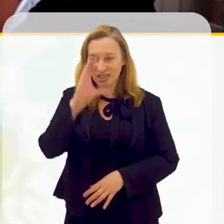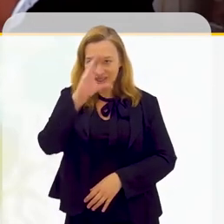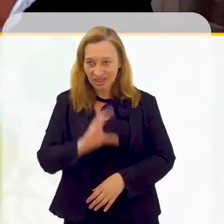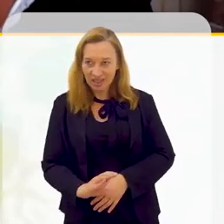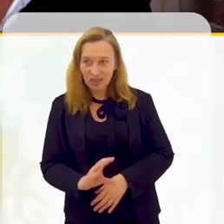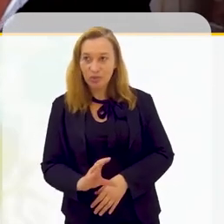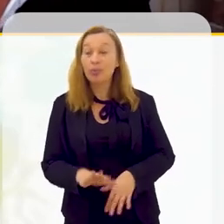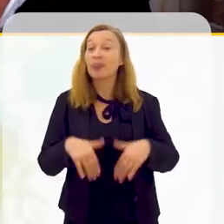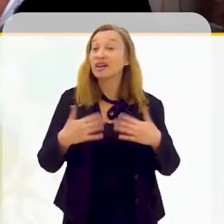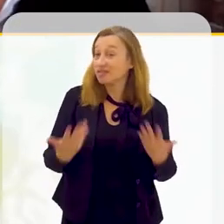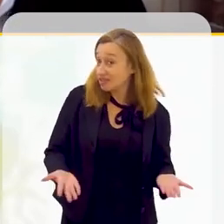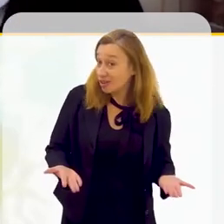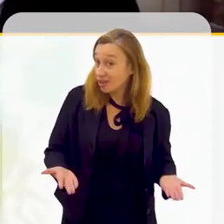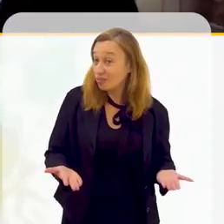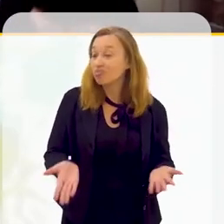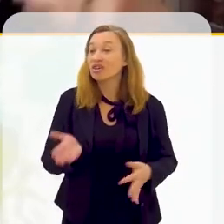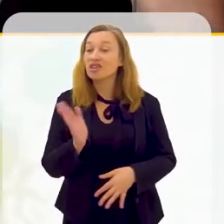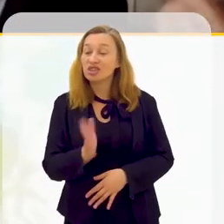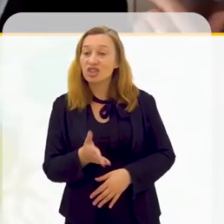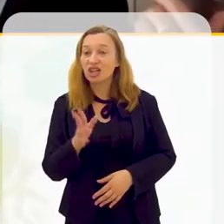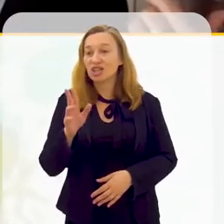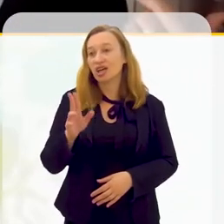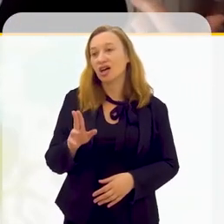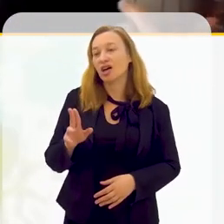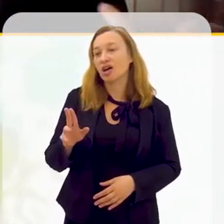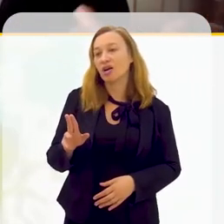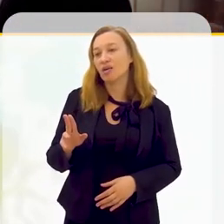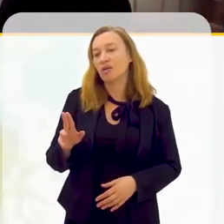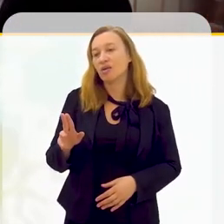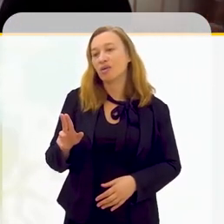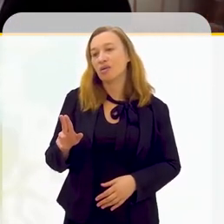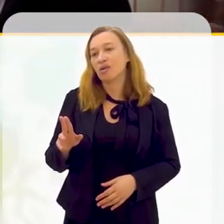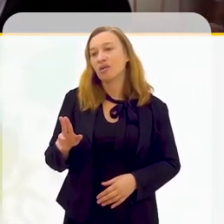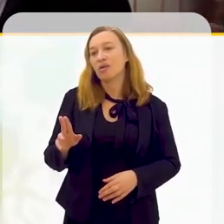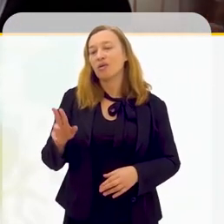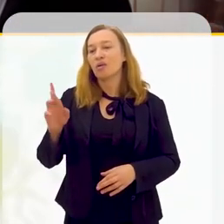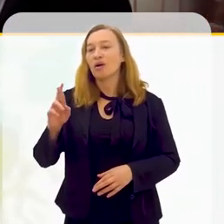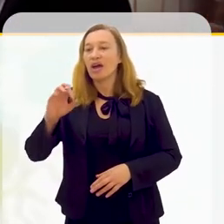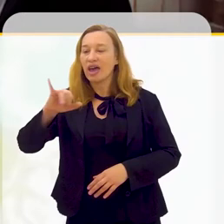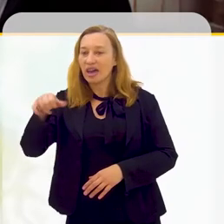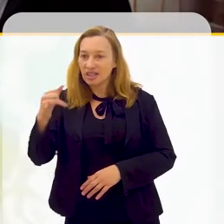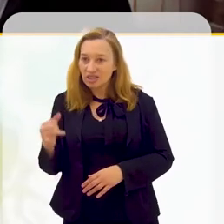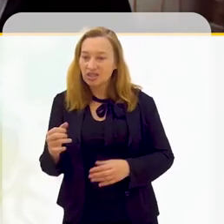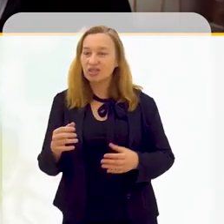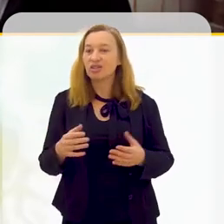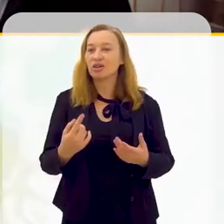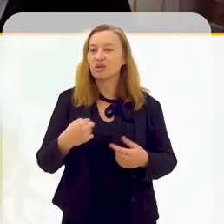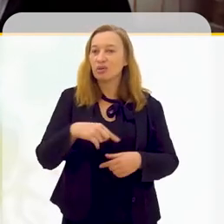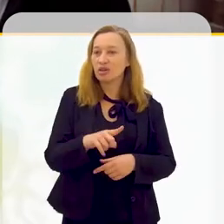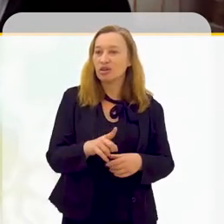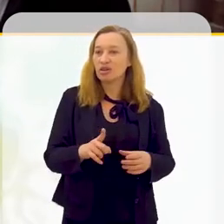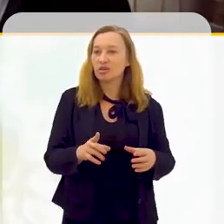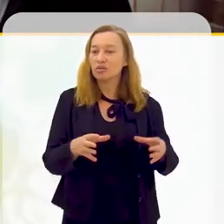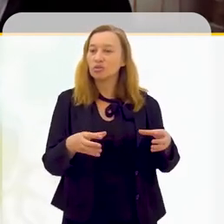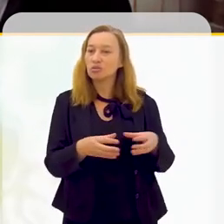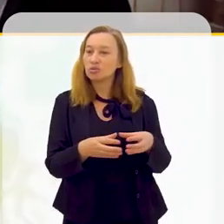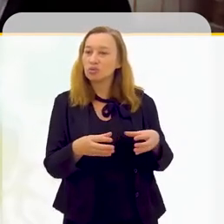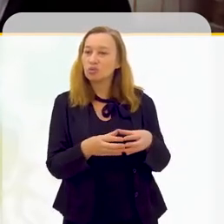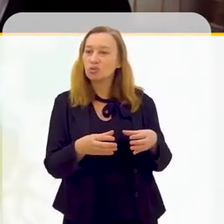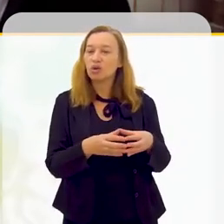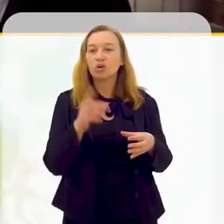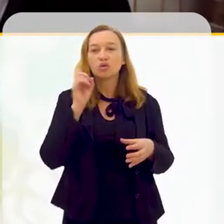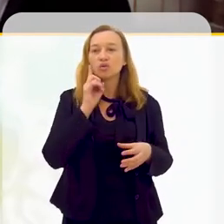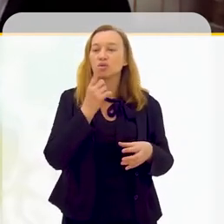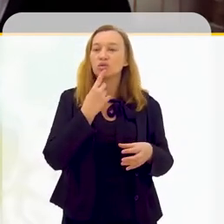Direitos da Cidadania Então já na UERJ eu fazia eu participava de um programa